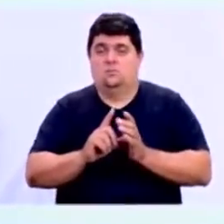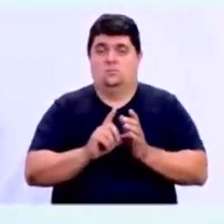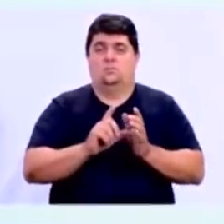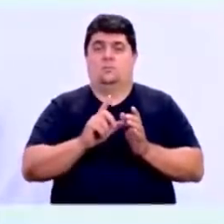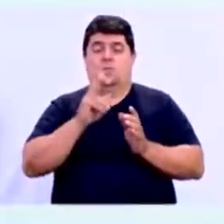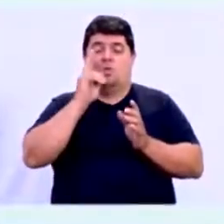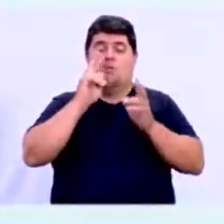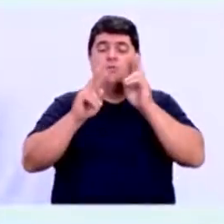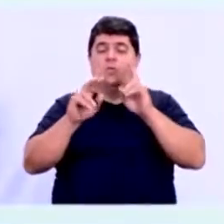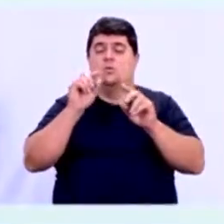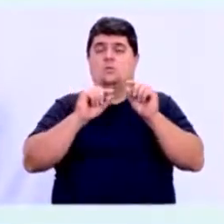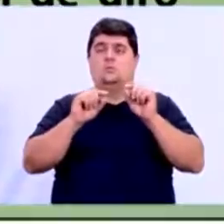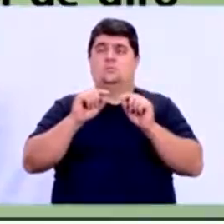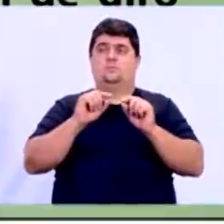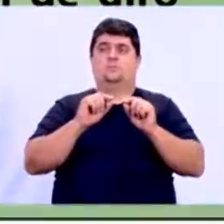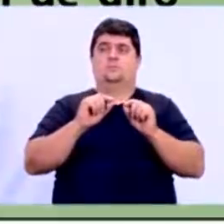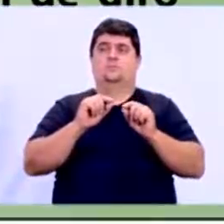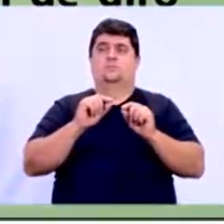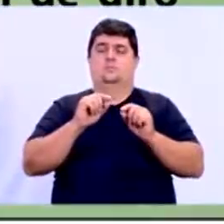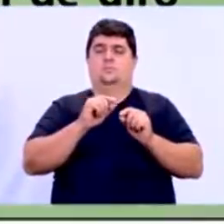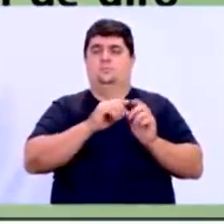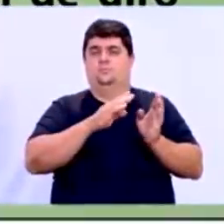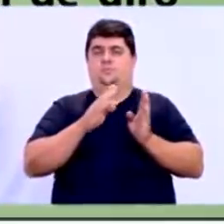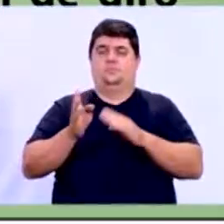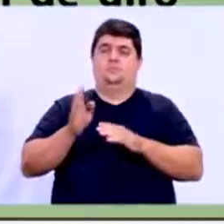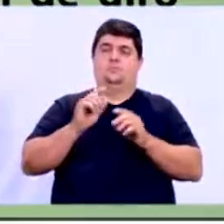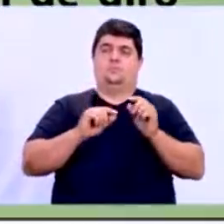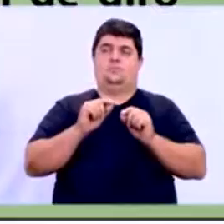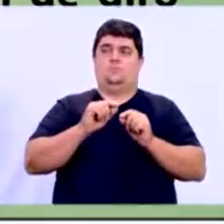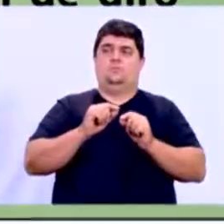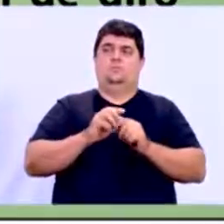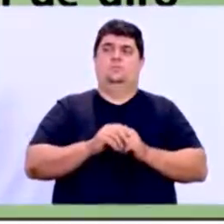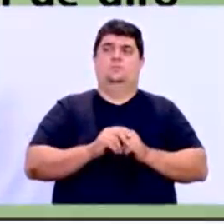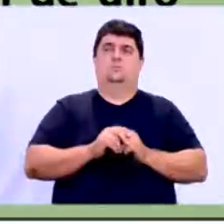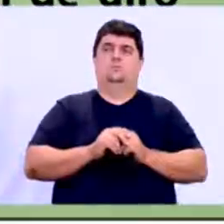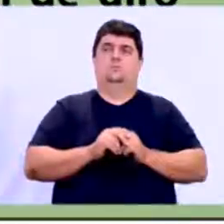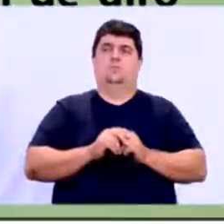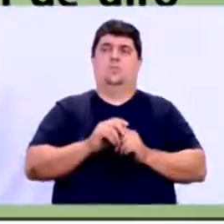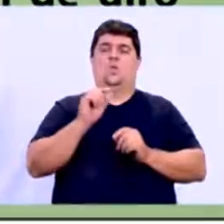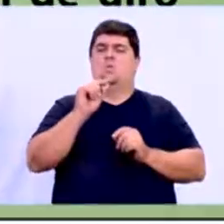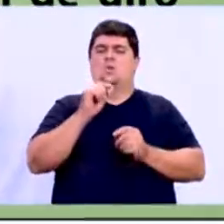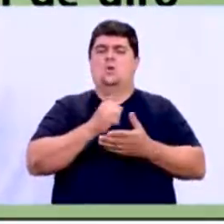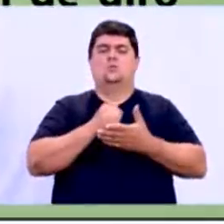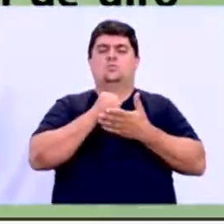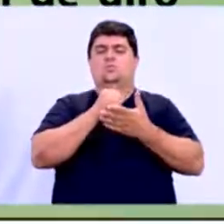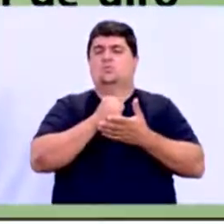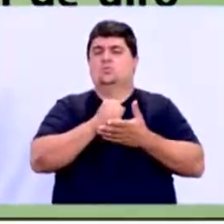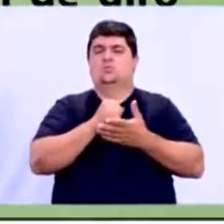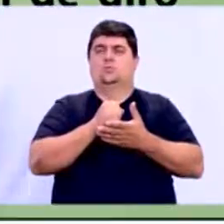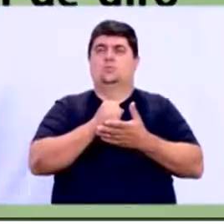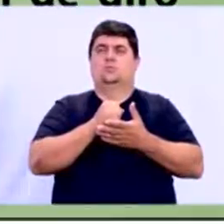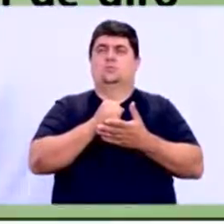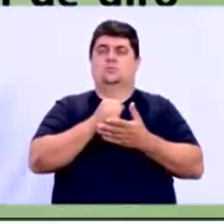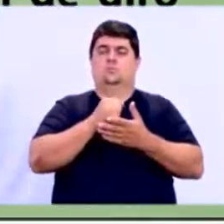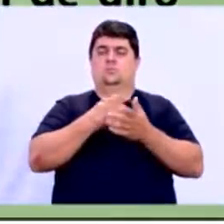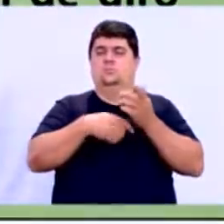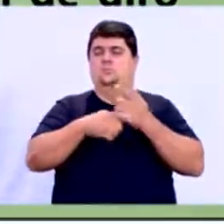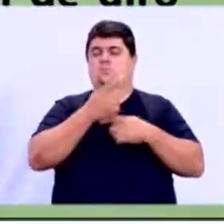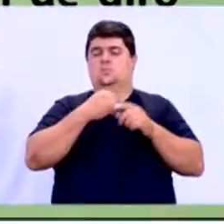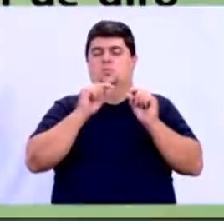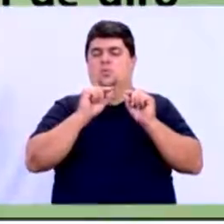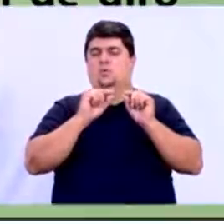previamente, certo? Então, continuando, os fatores que contribuem nessa ferramenta de